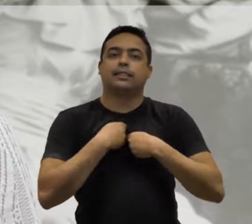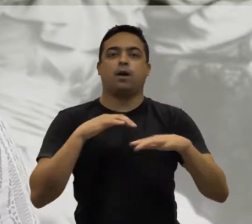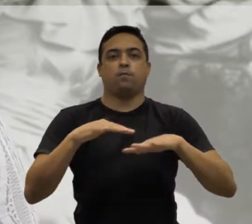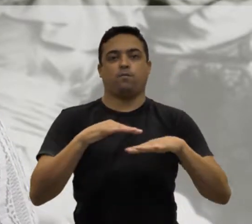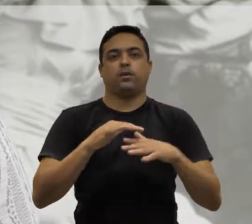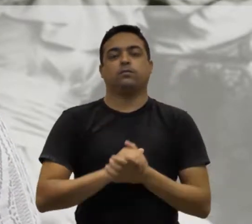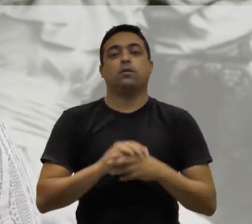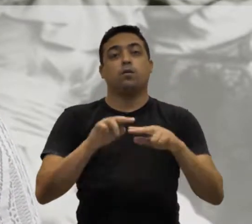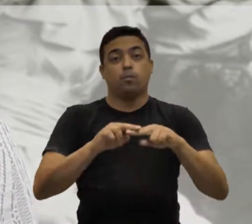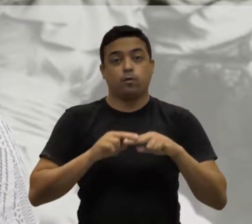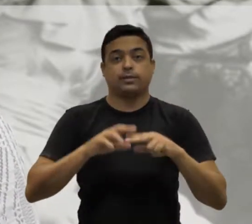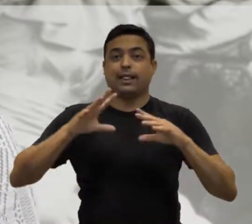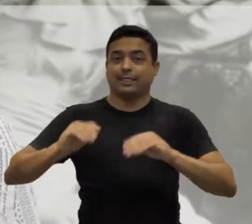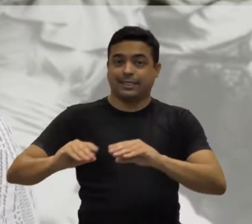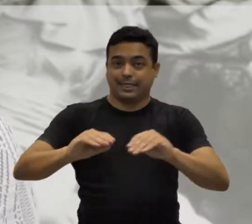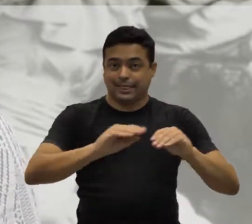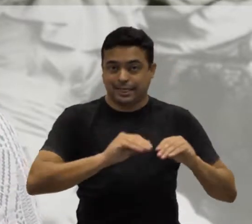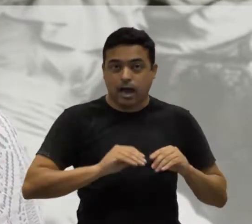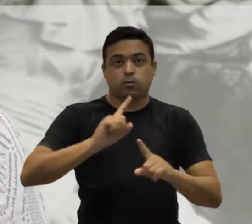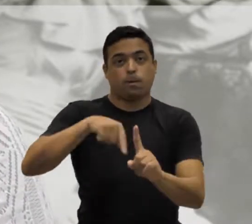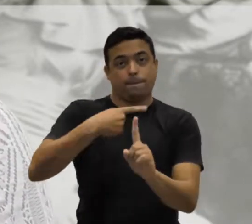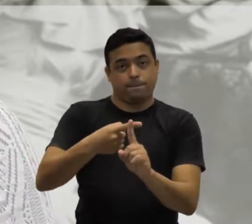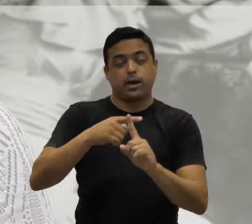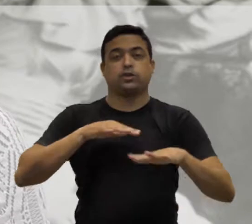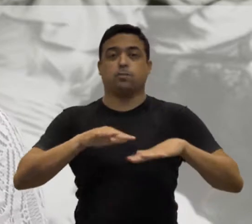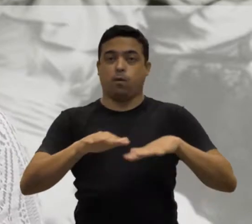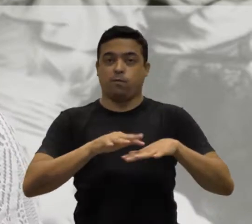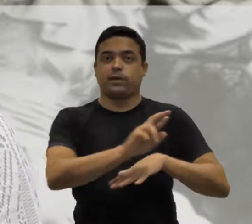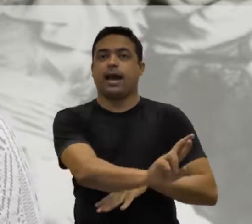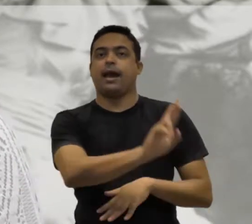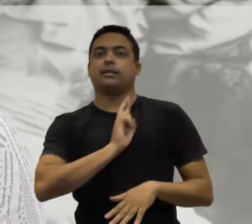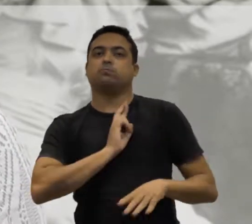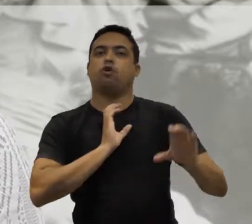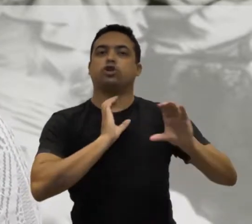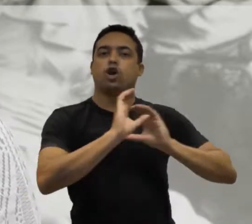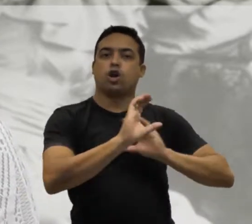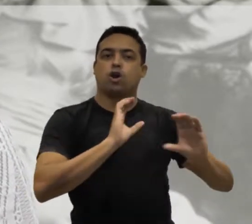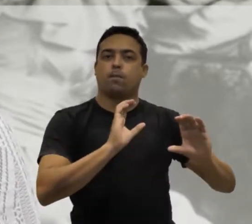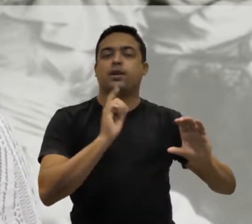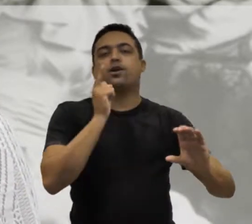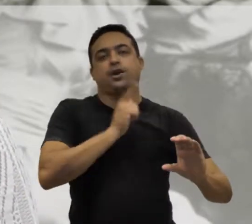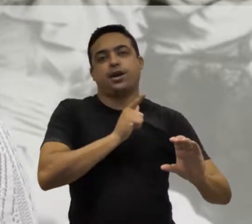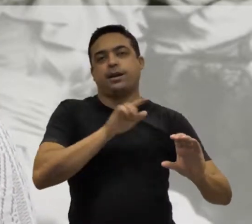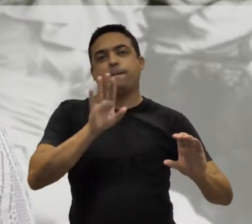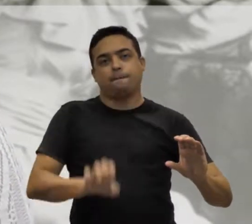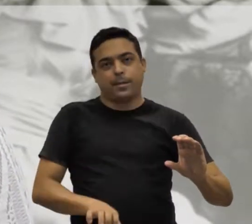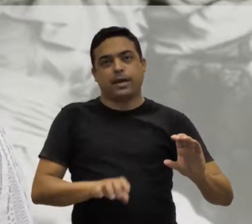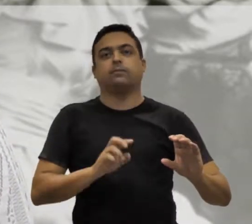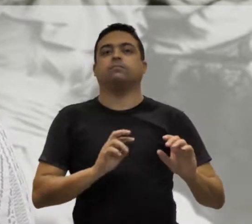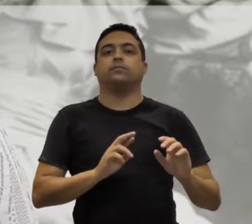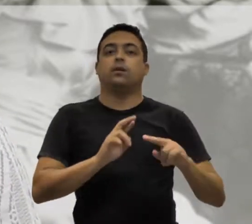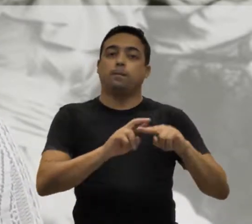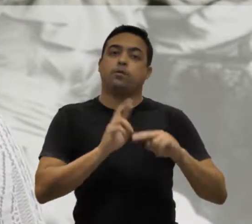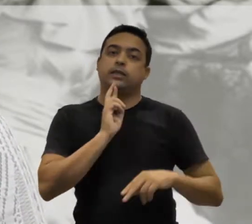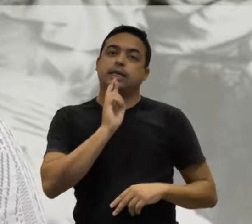movimento. Dessa forma, o tato, aliado ao movimento, é a resposta comunicativa expressiva e